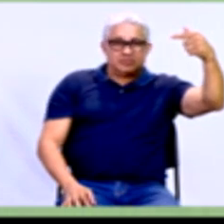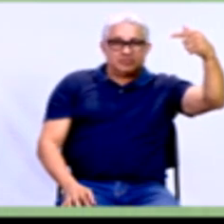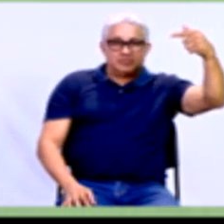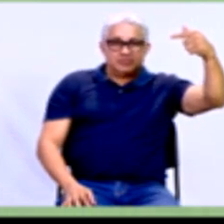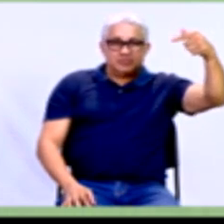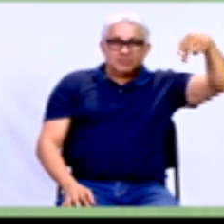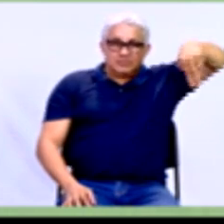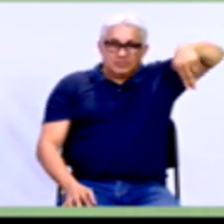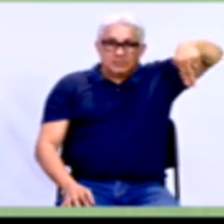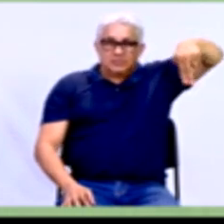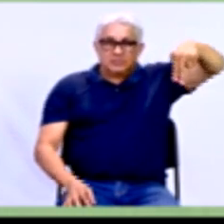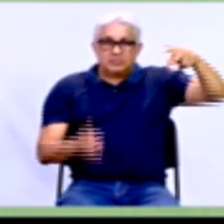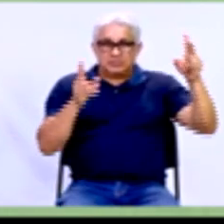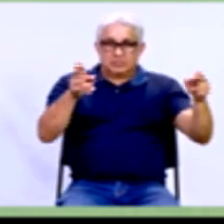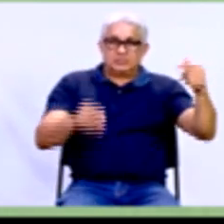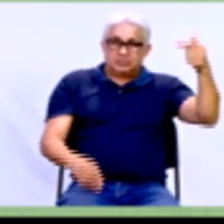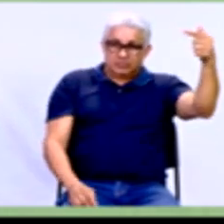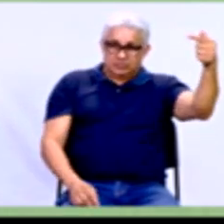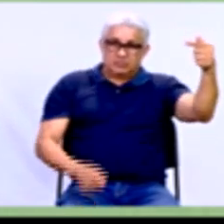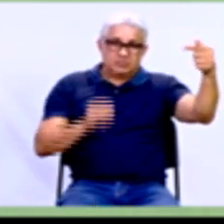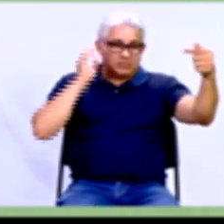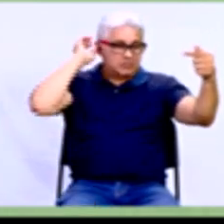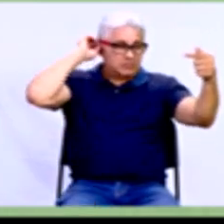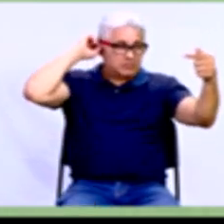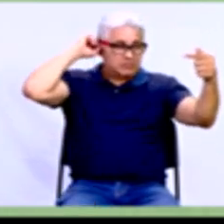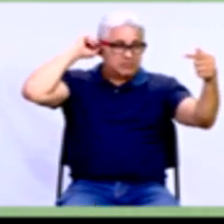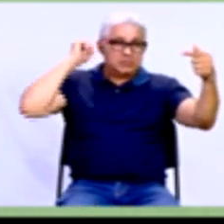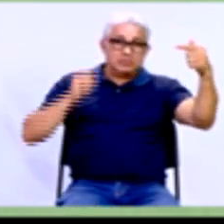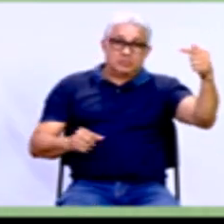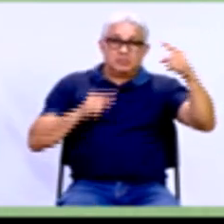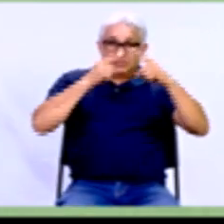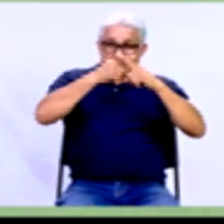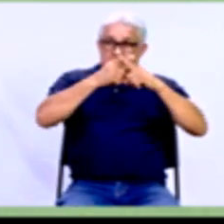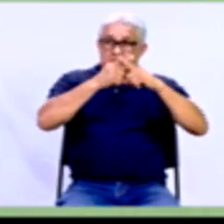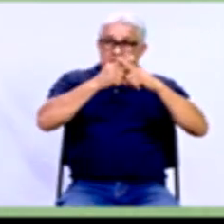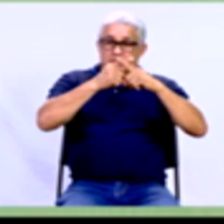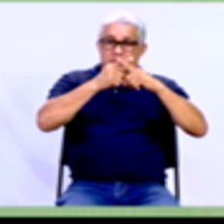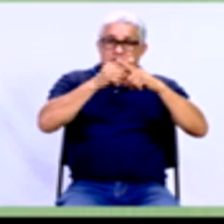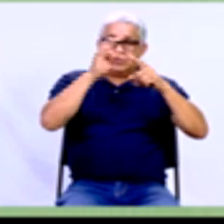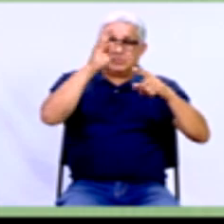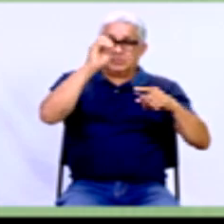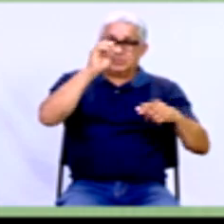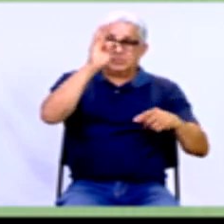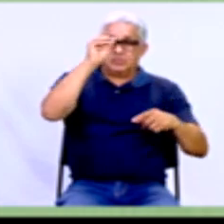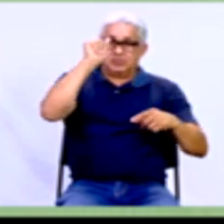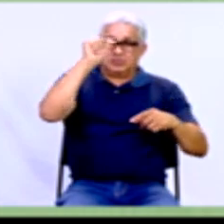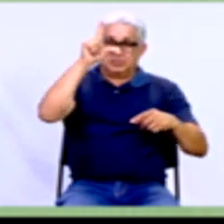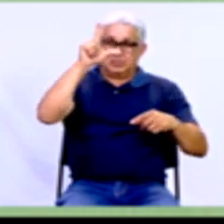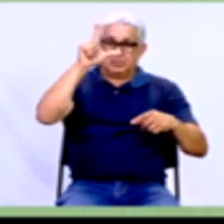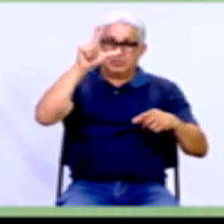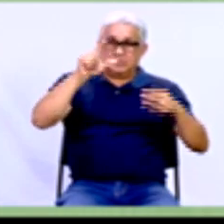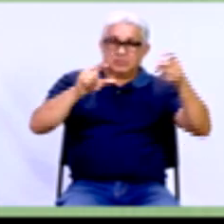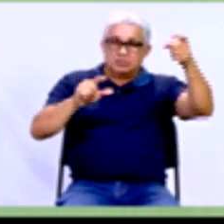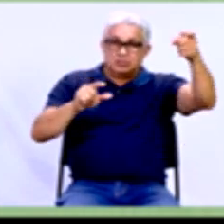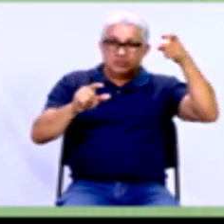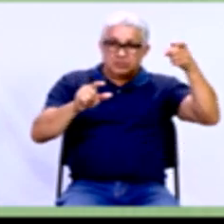para vocês ali. Então, a gente tem 7 vezes total de x vezes y. Total de x